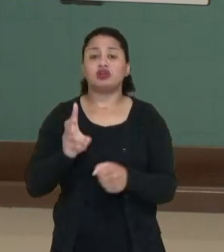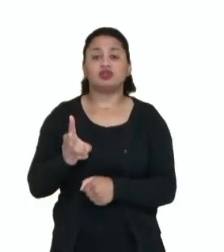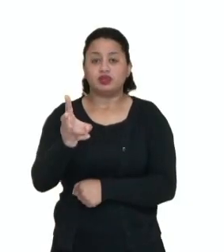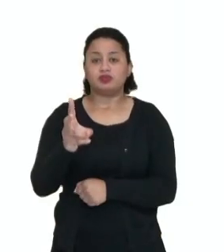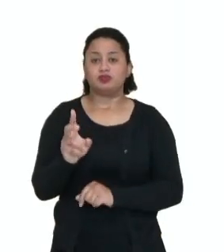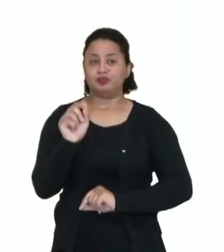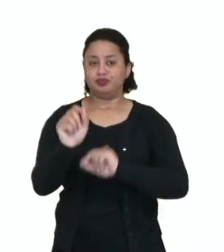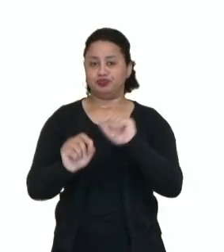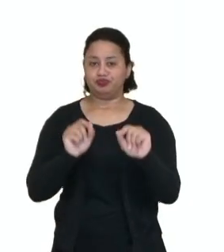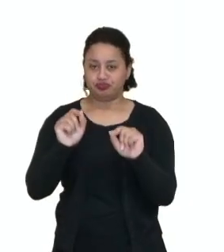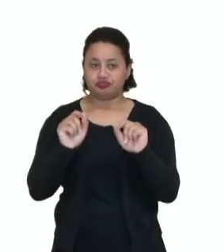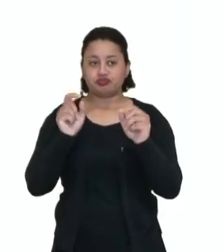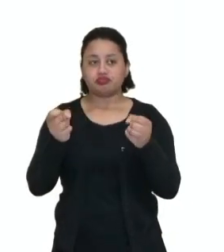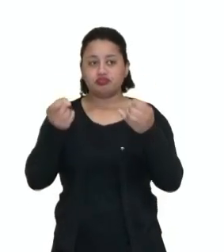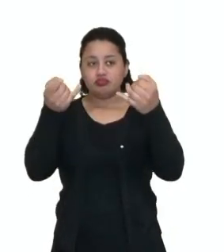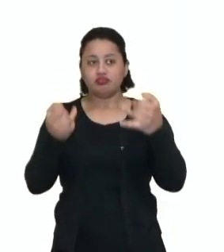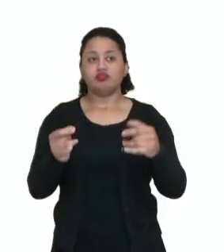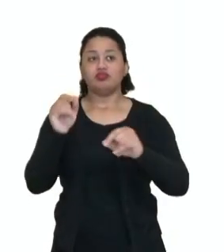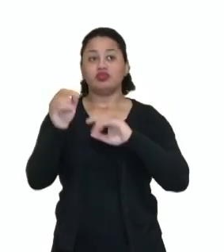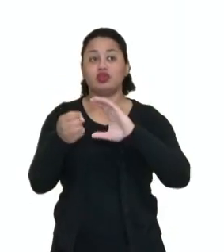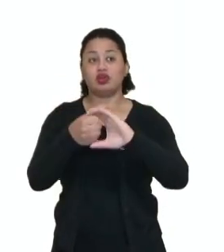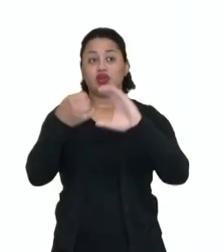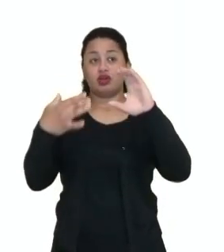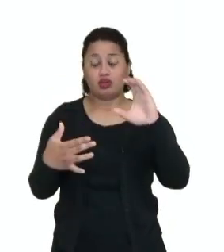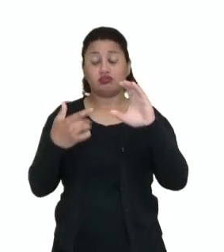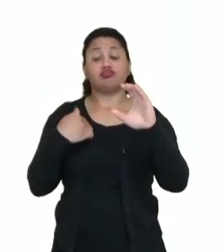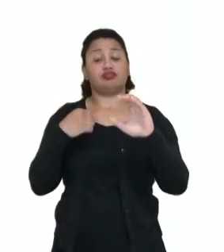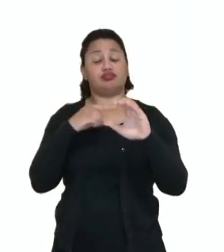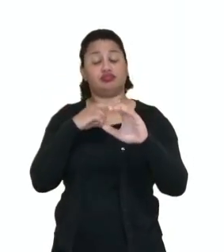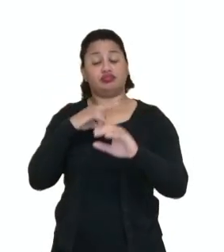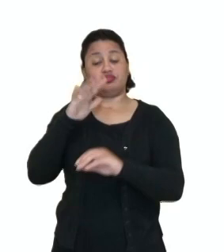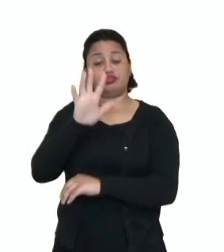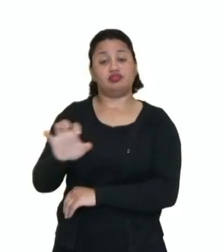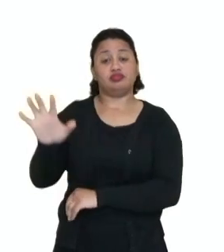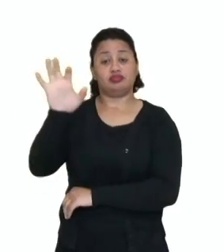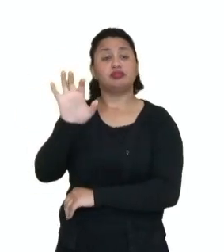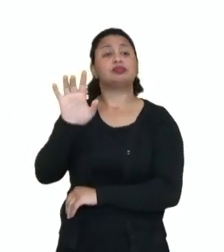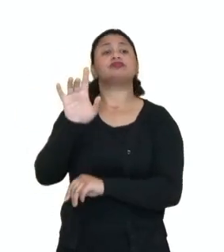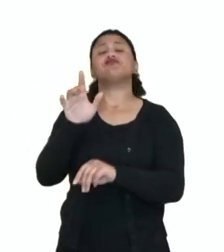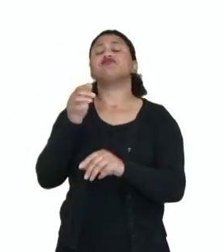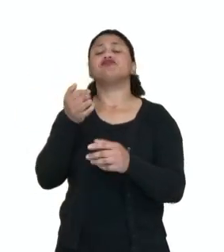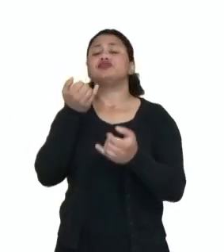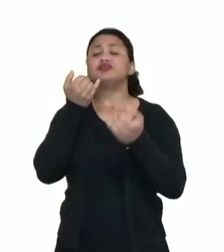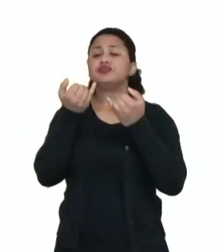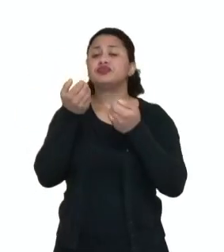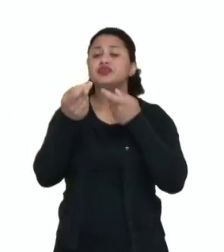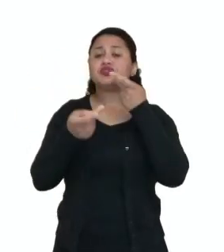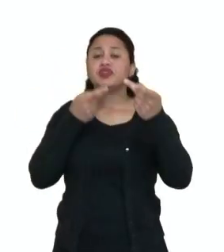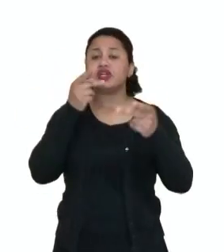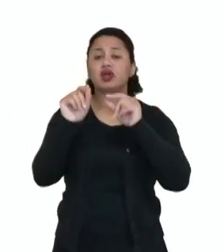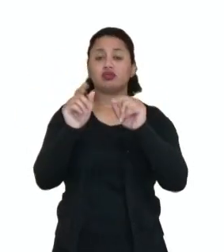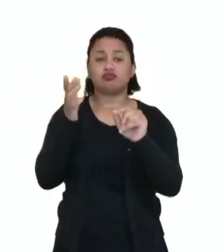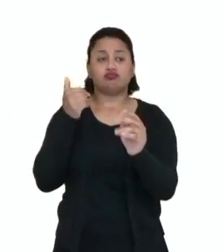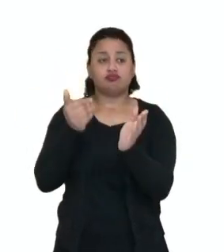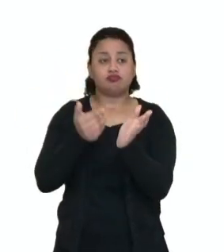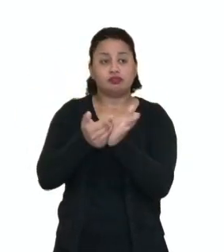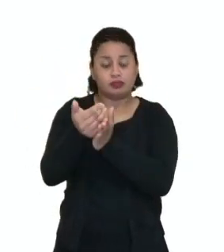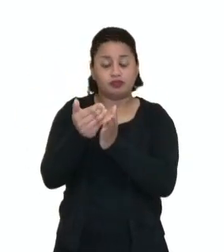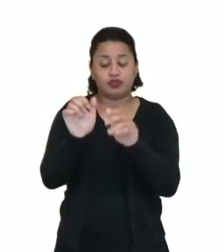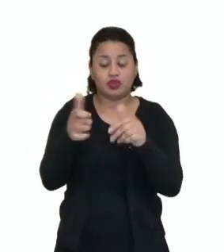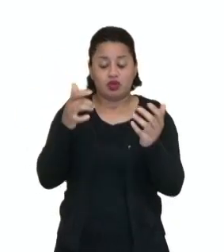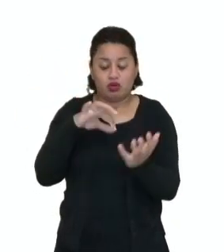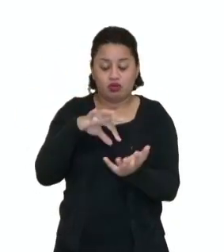então. Falando então das características e da composição do ar, quero contar para você que logo no início, quando a